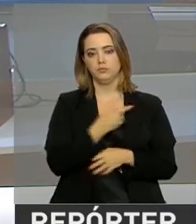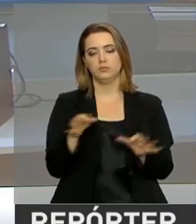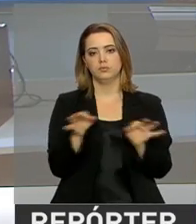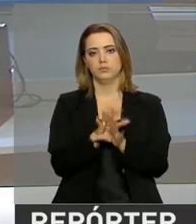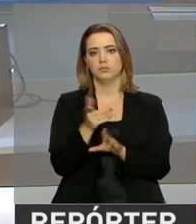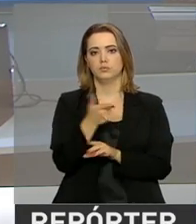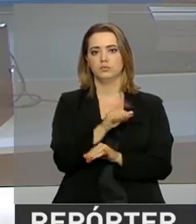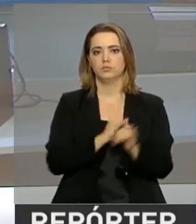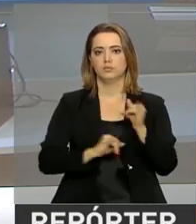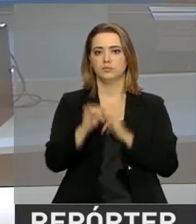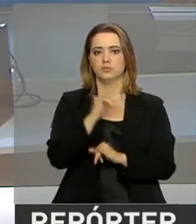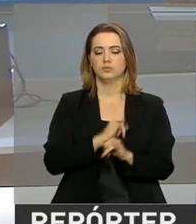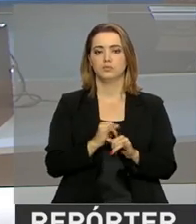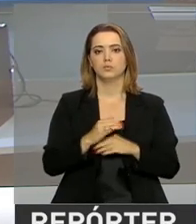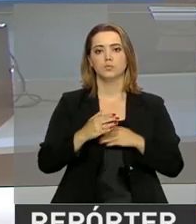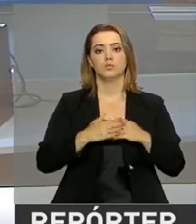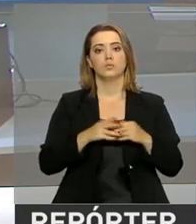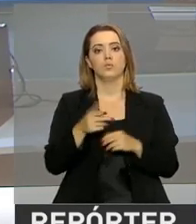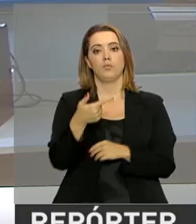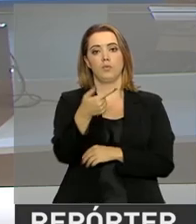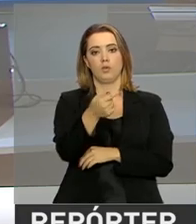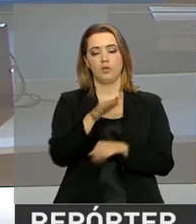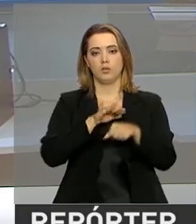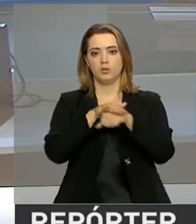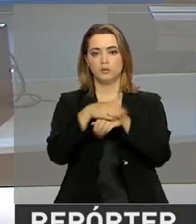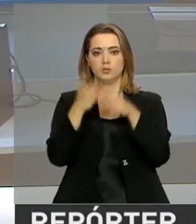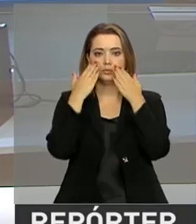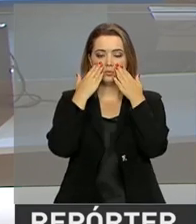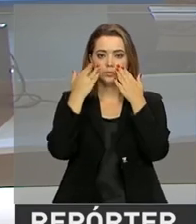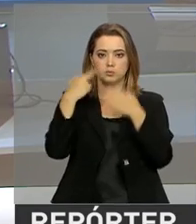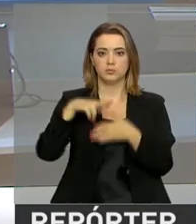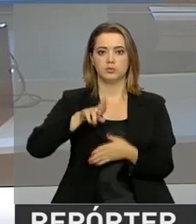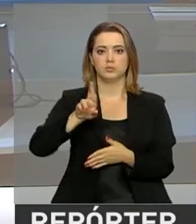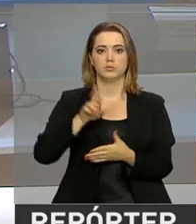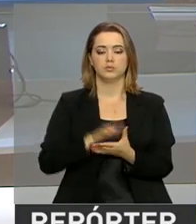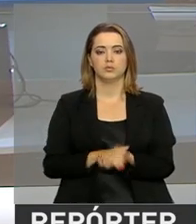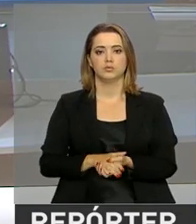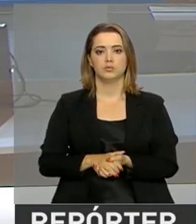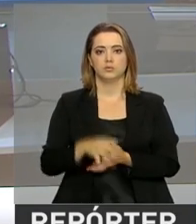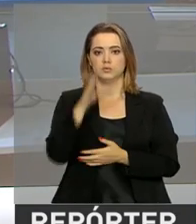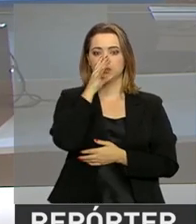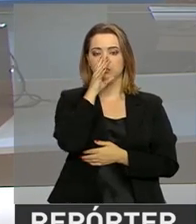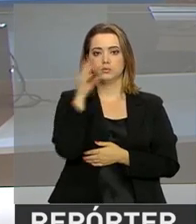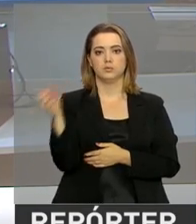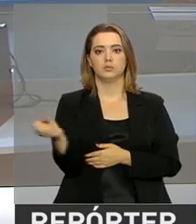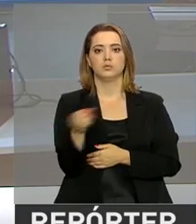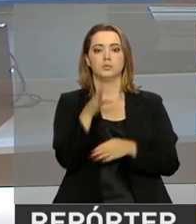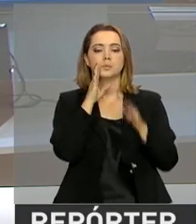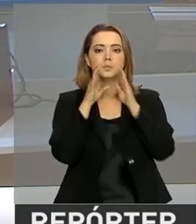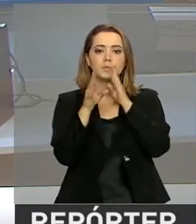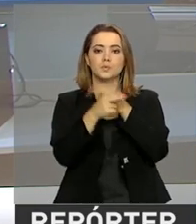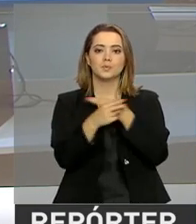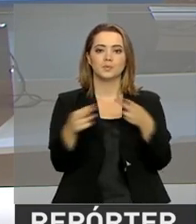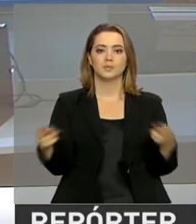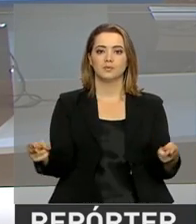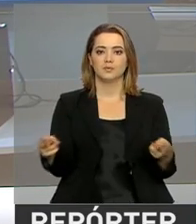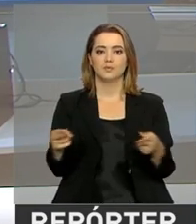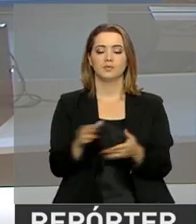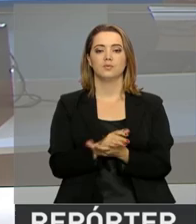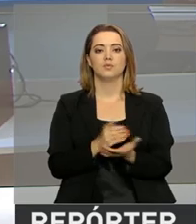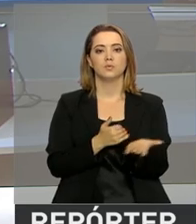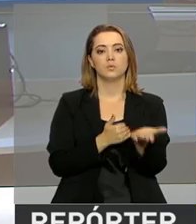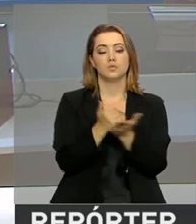voltar a qualquer momento com outras informações ou a sete da noite na próxima edição do repórter nbr acompanhe as novidades também pelas nossas redes